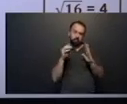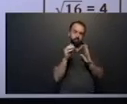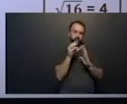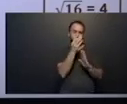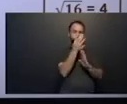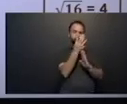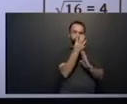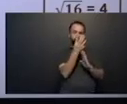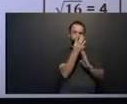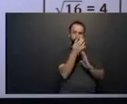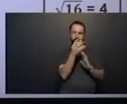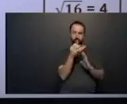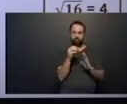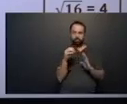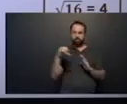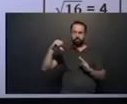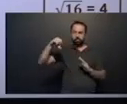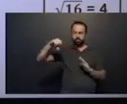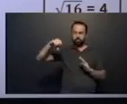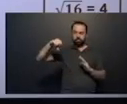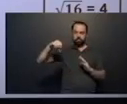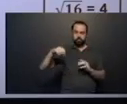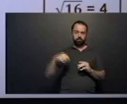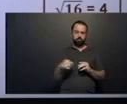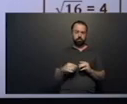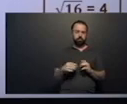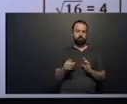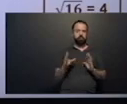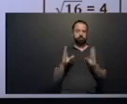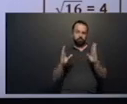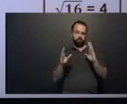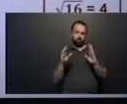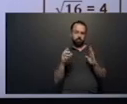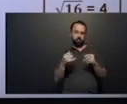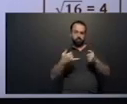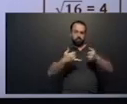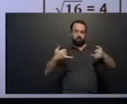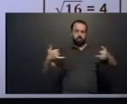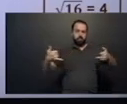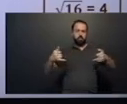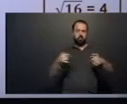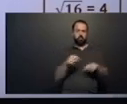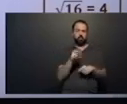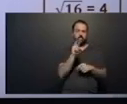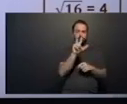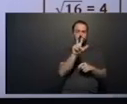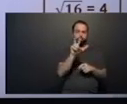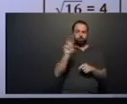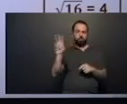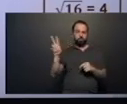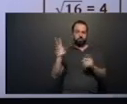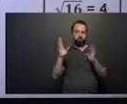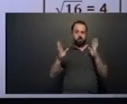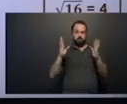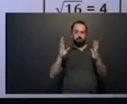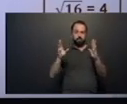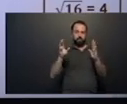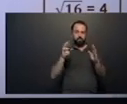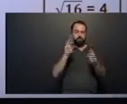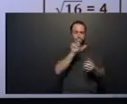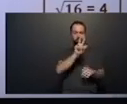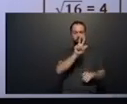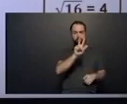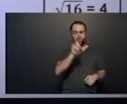o 9. Então, na reta numérica, ela só pode estar entre o 2 e o 3. Quem que está entre o